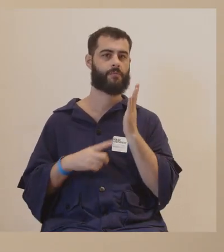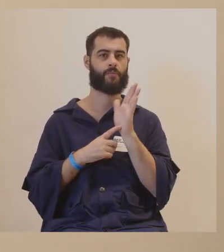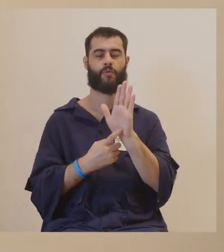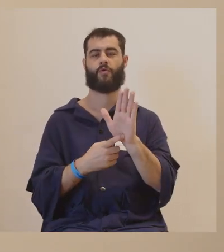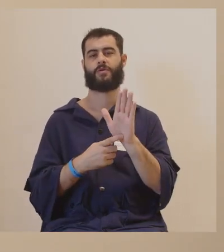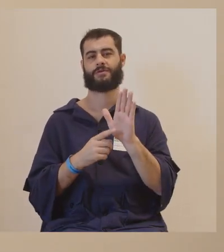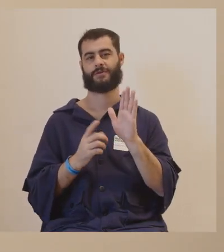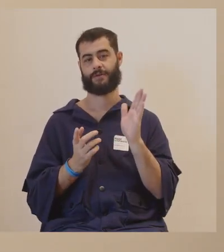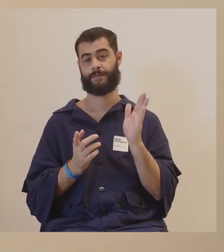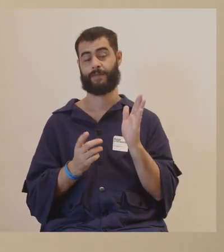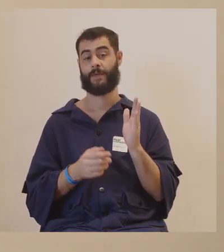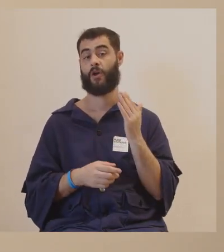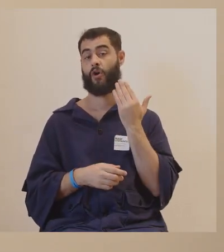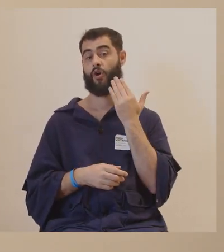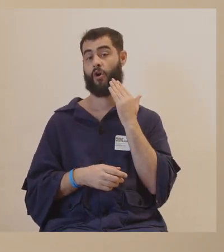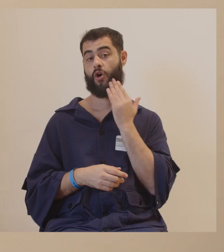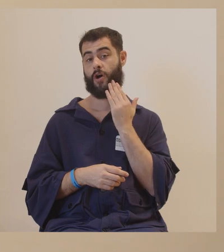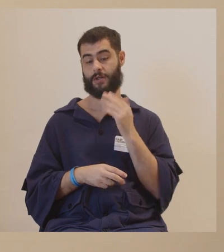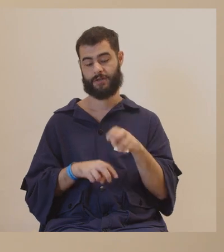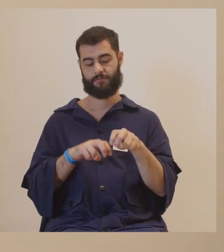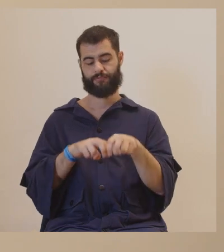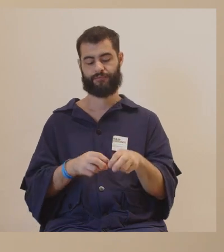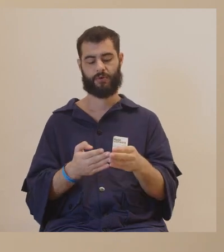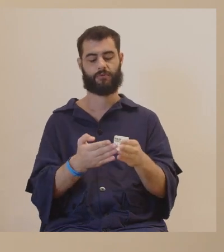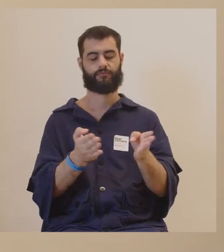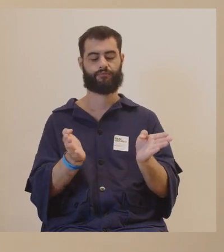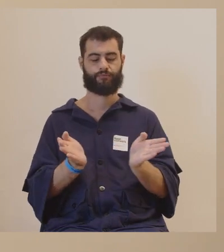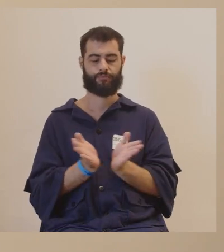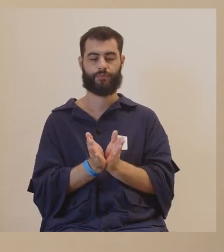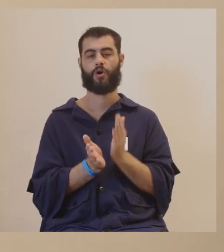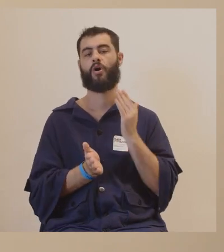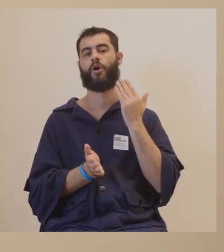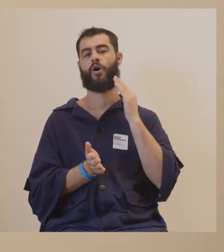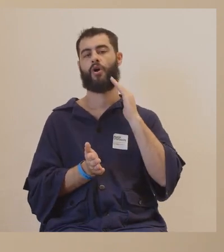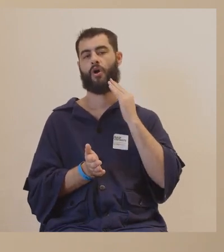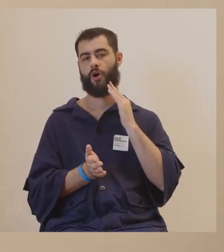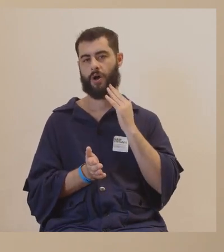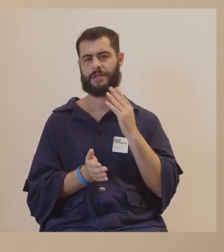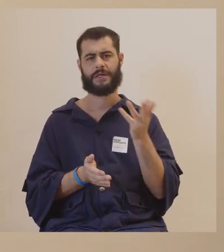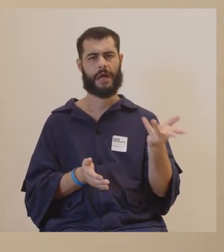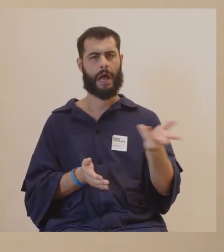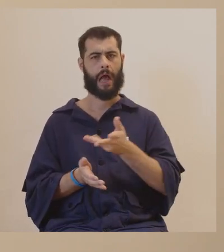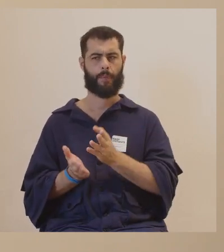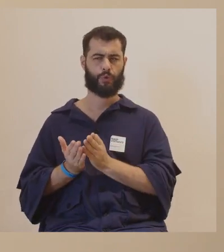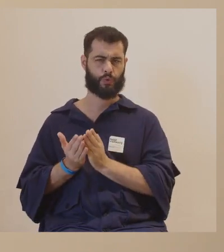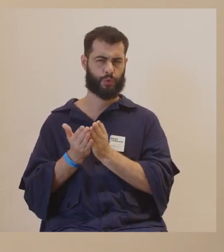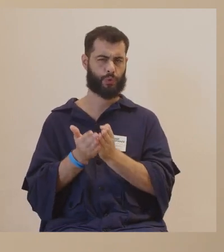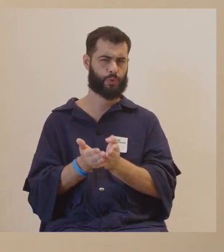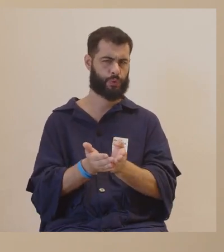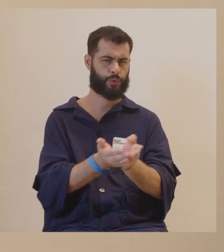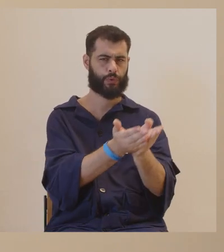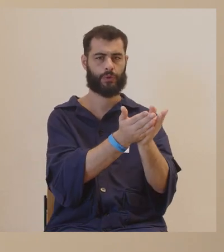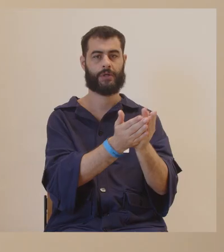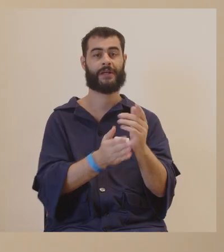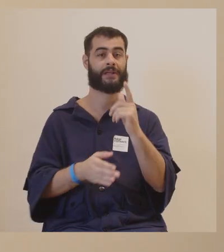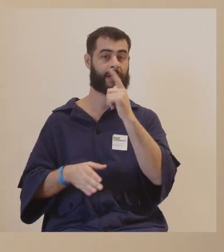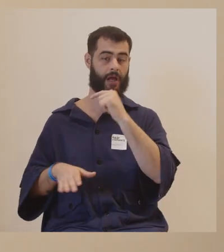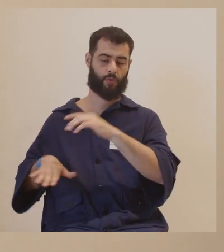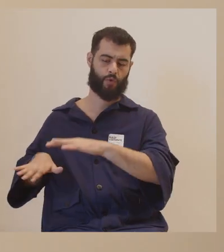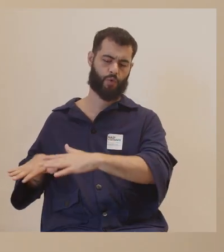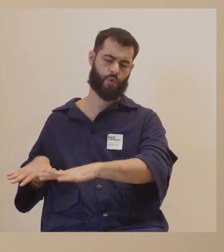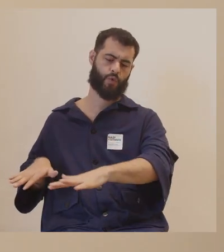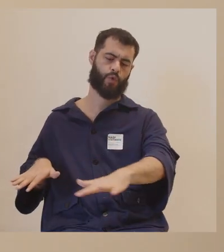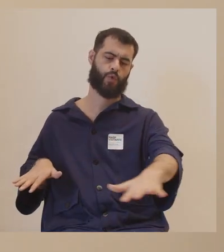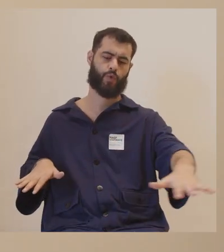rosa estão numa canoa rosa, passando velozes como um dardo, perto da margem, sob a folhagem baixa que pende por sobre a água com